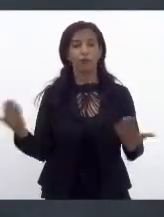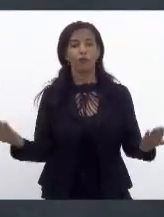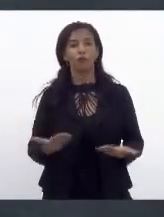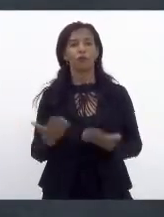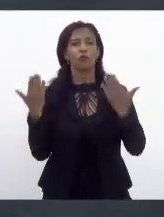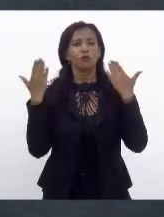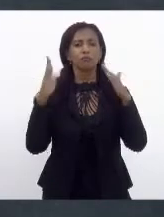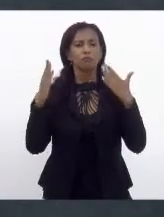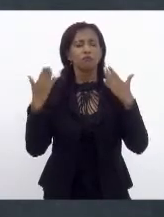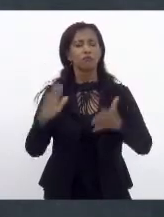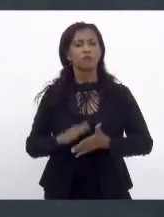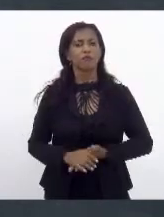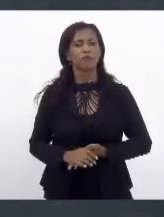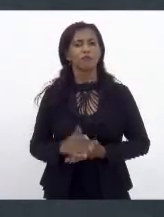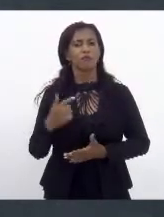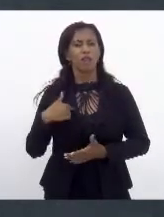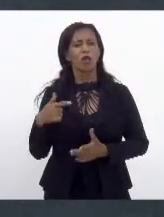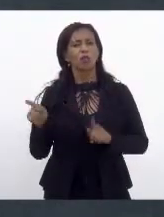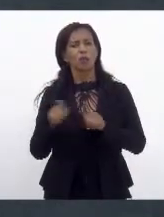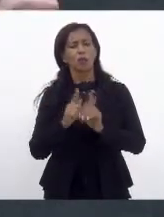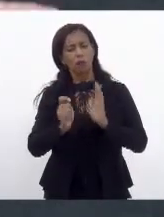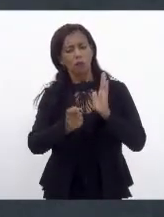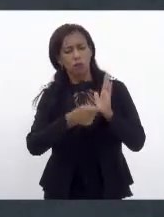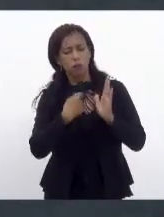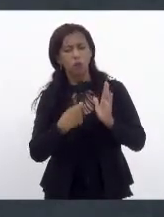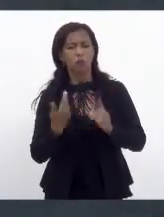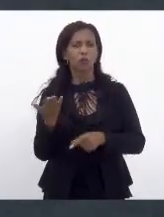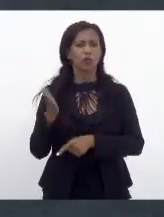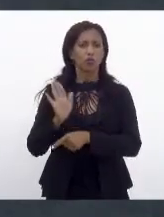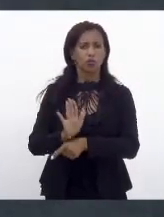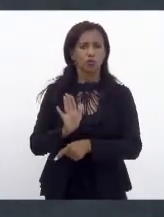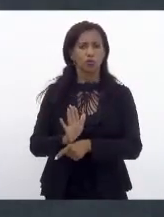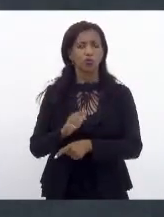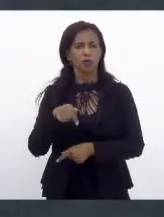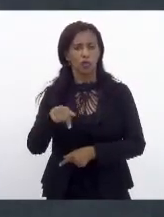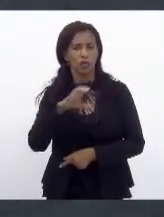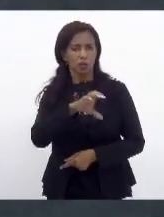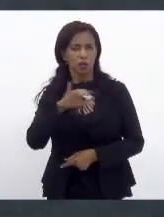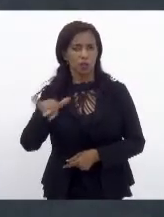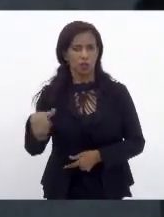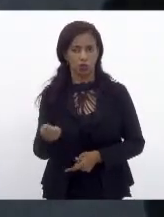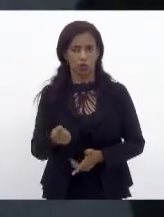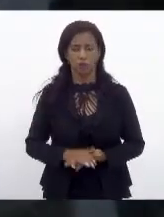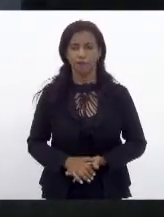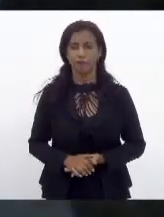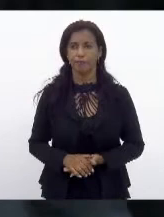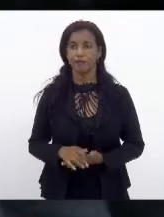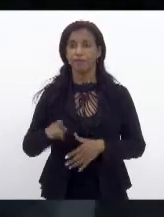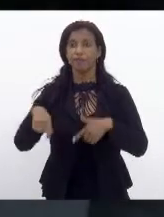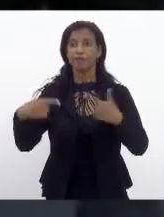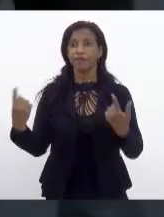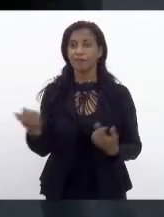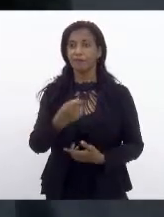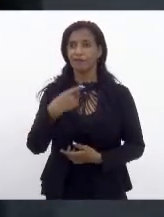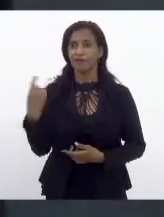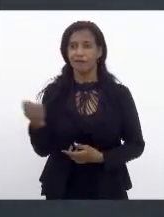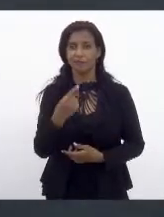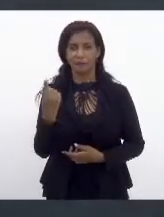Parabenizar o autor, me tornei coautor do projeto e pude contribuir no âmbito da CCJ. aqueles que defendem